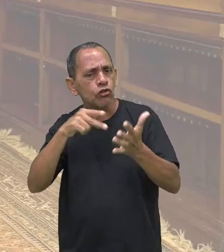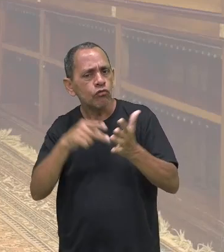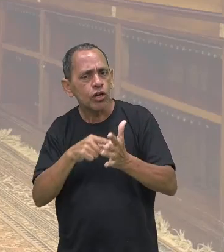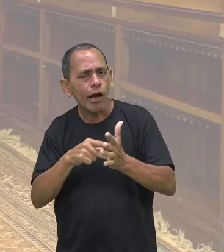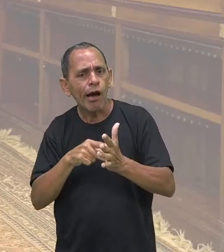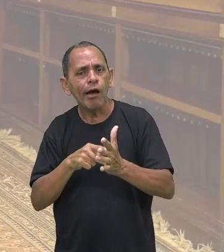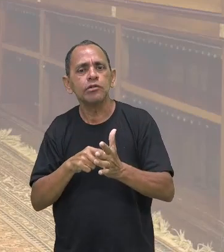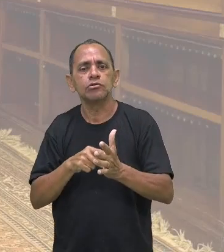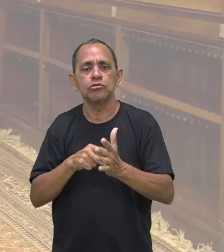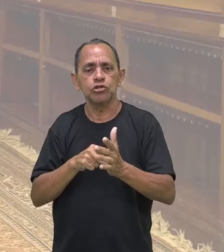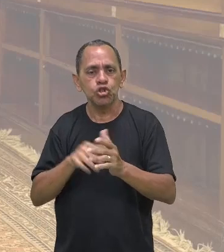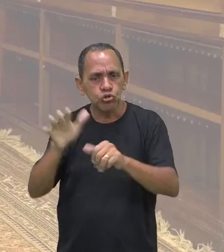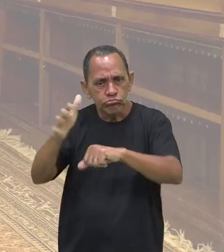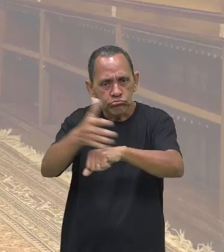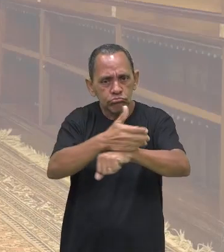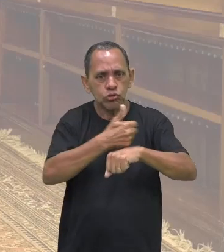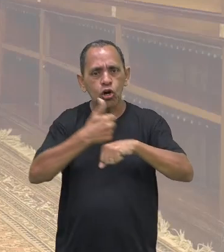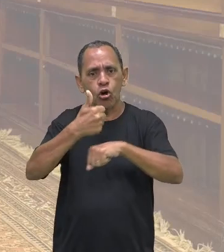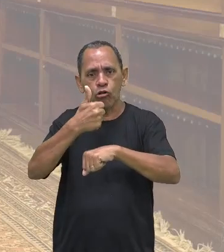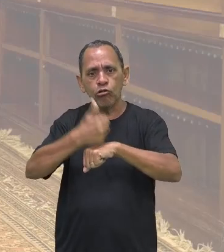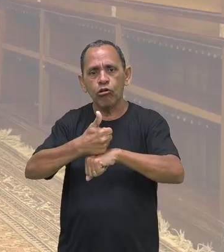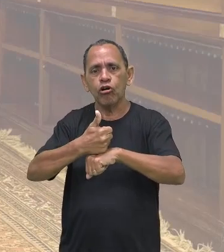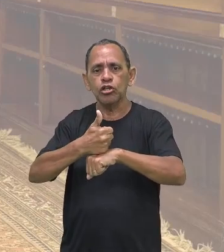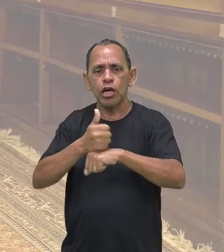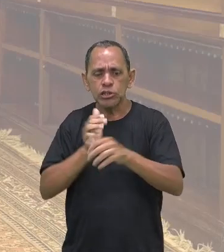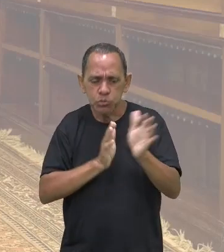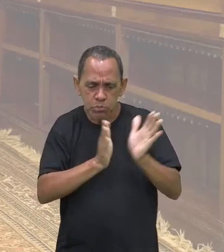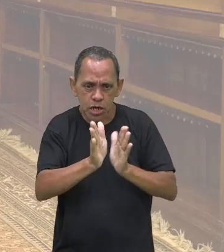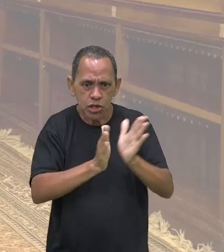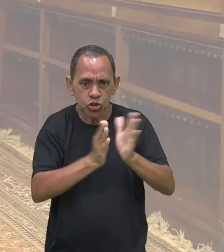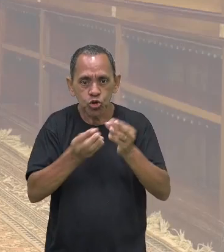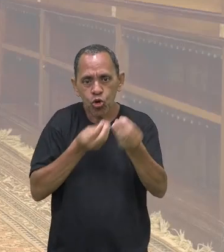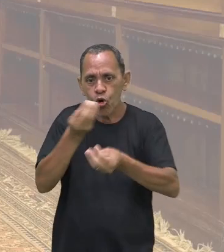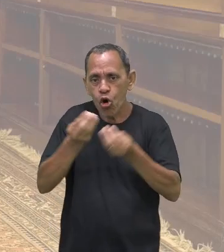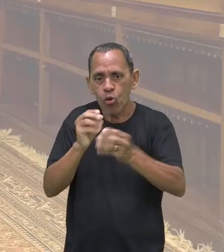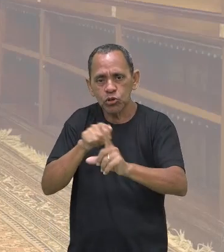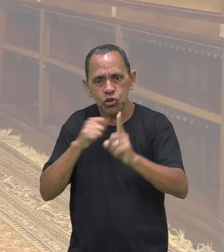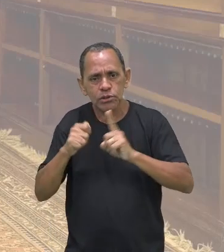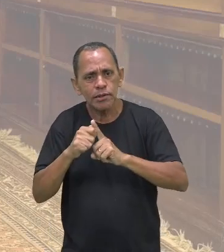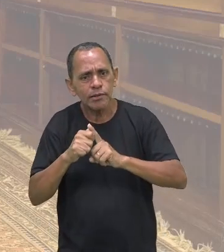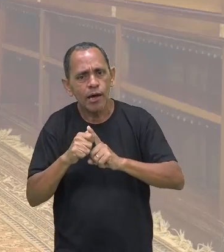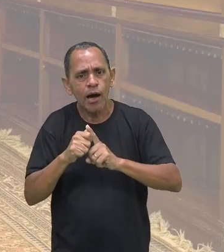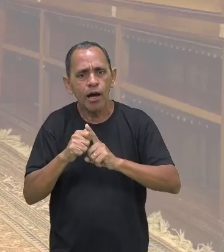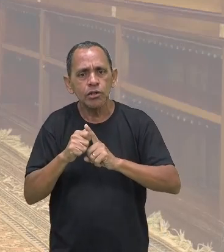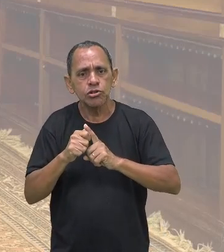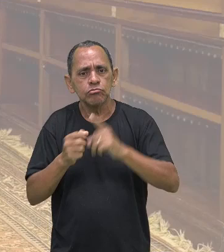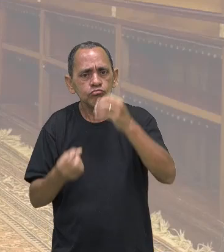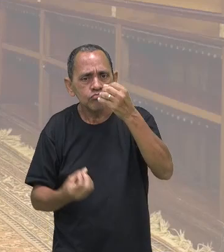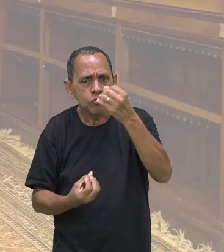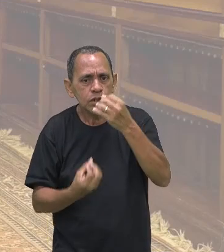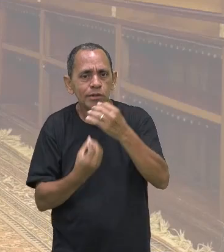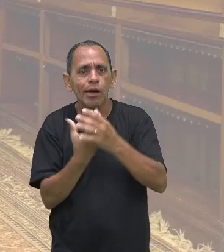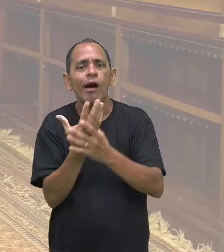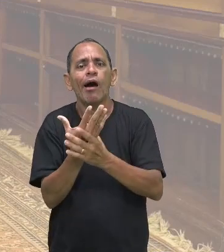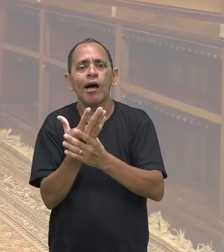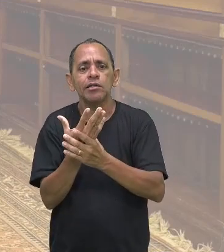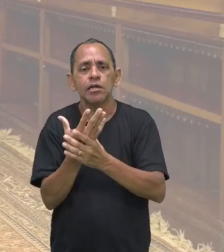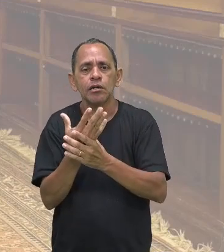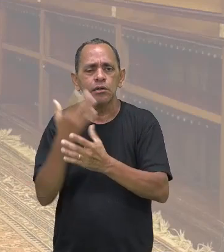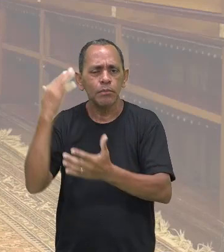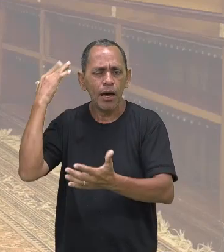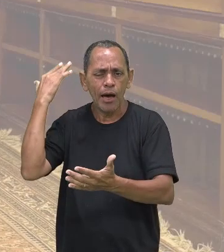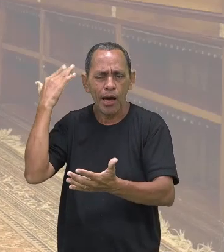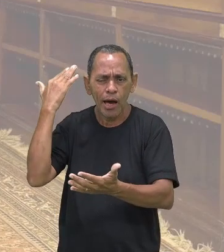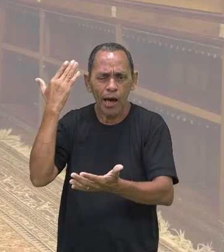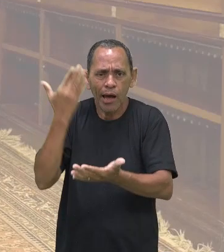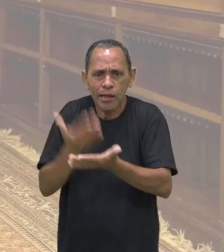Prado Júnior vai tentar entender como essa sociedade se tornou, por exemplo, o que é hoje. Claro que o